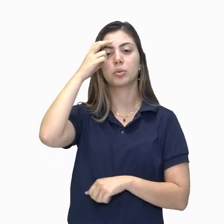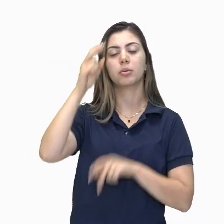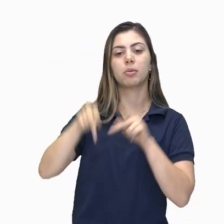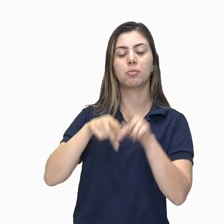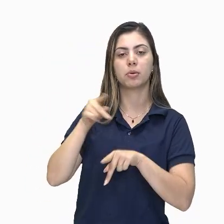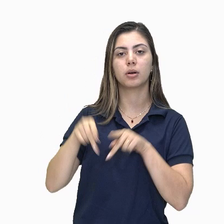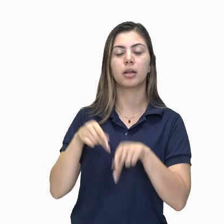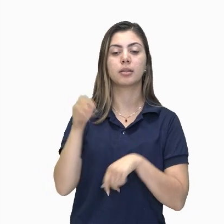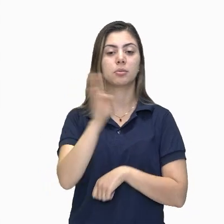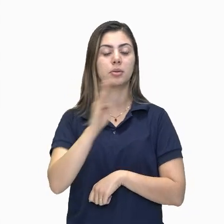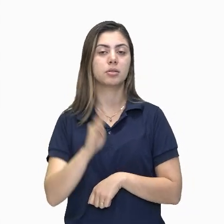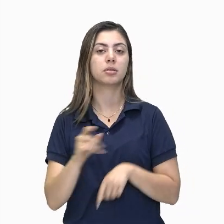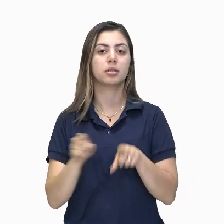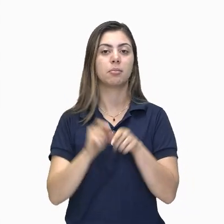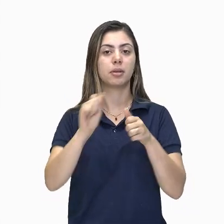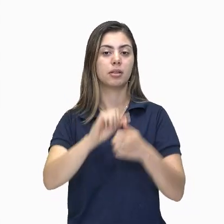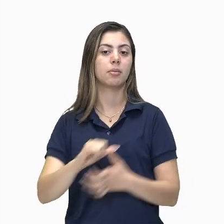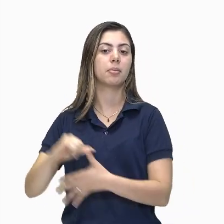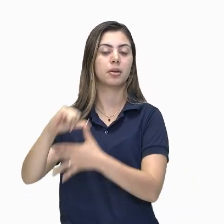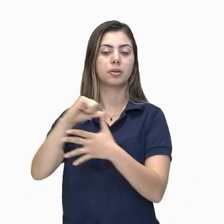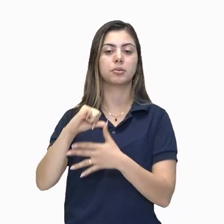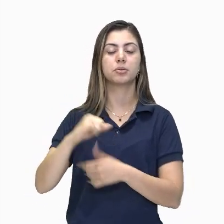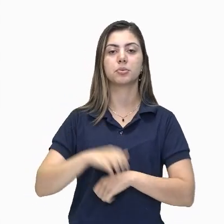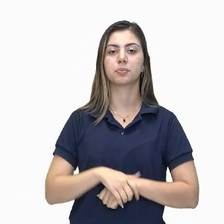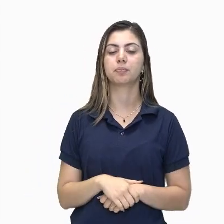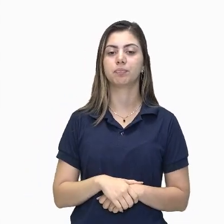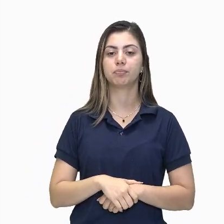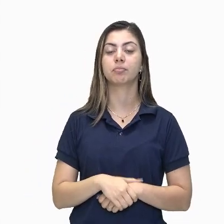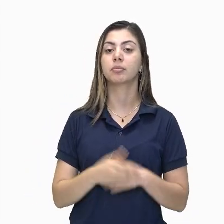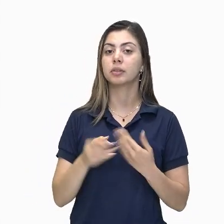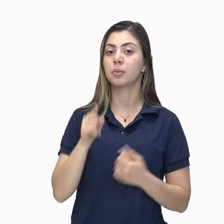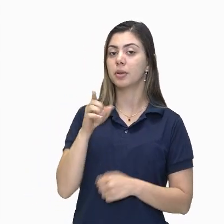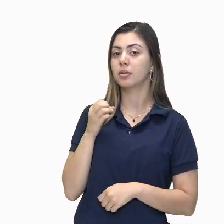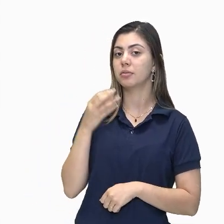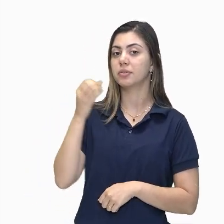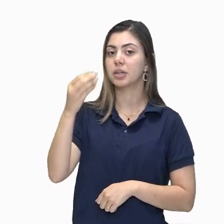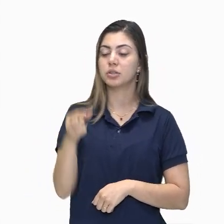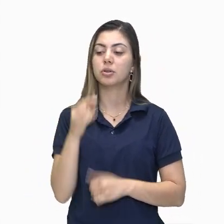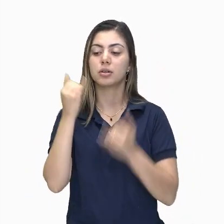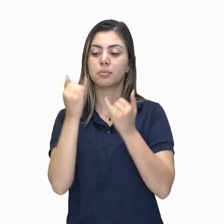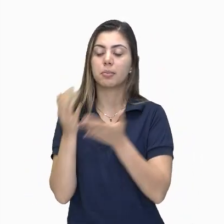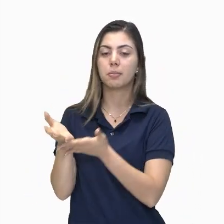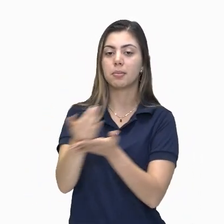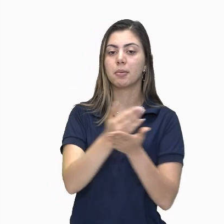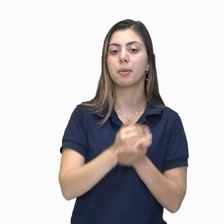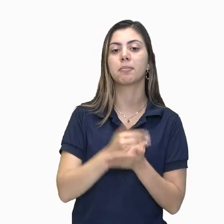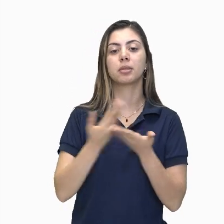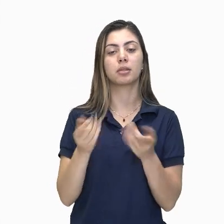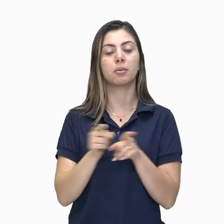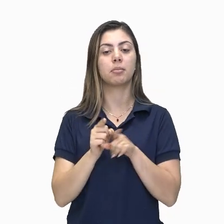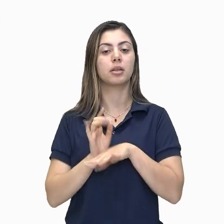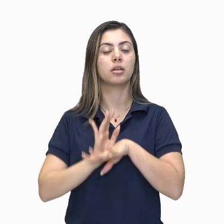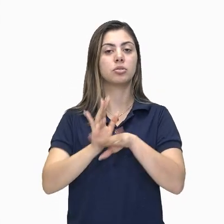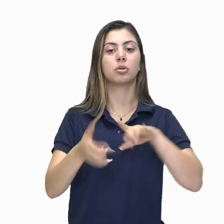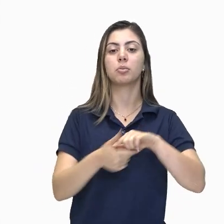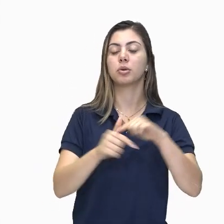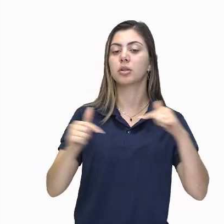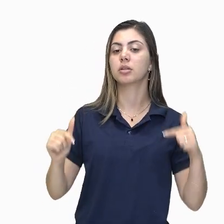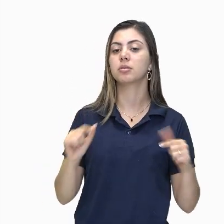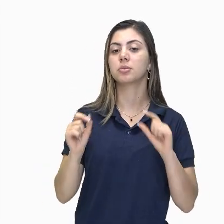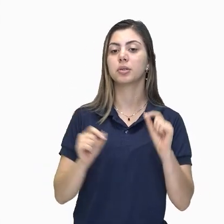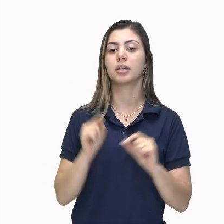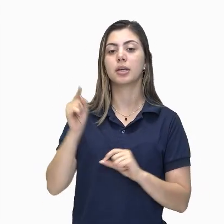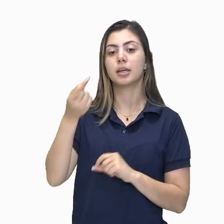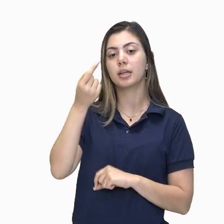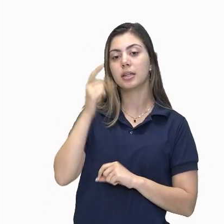Sul buscando esses elementos e registrando. E a contribuição para o modernismo, Mário de Andrade foi um dos